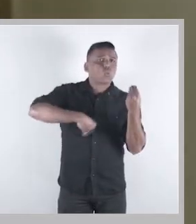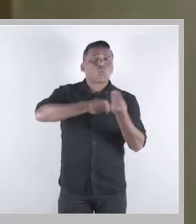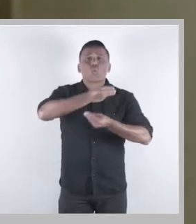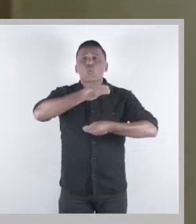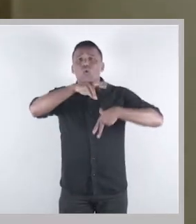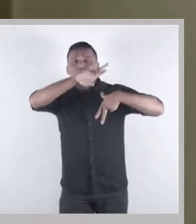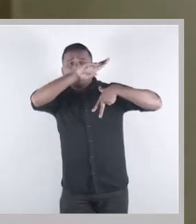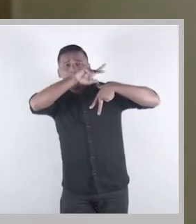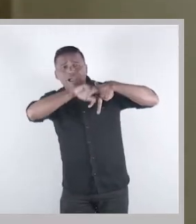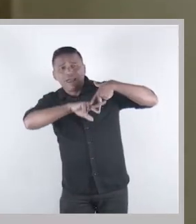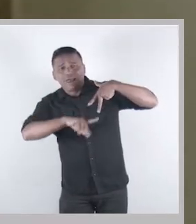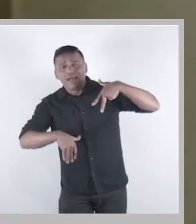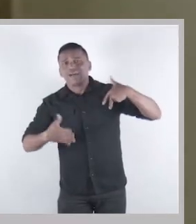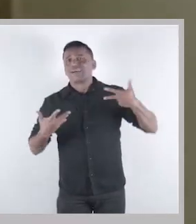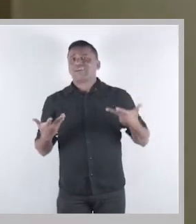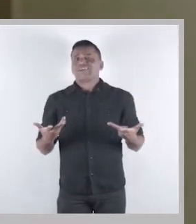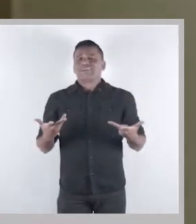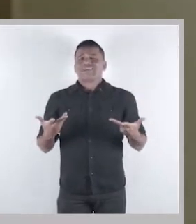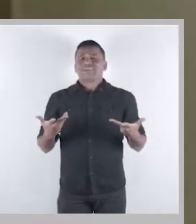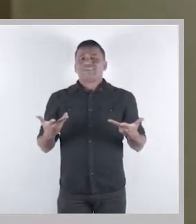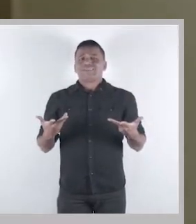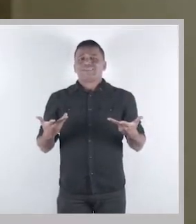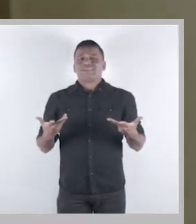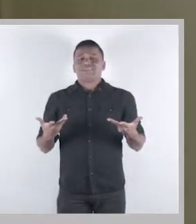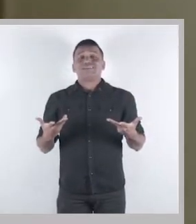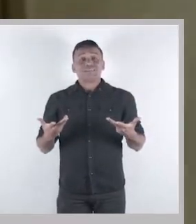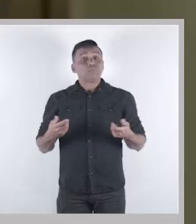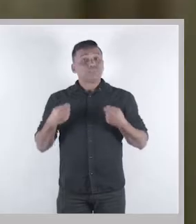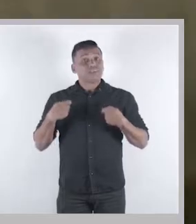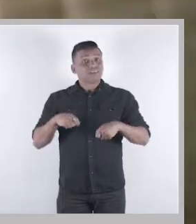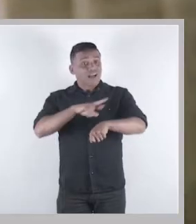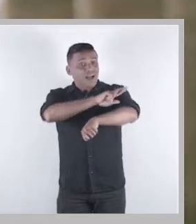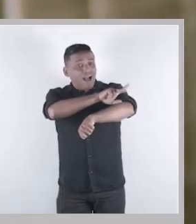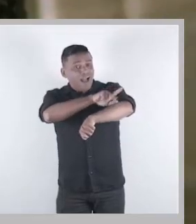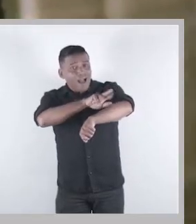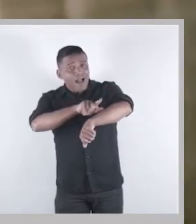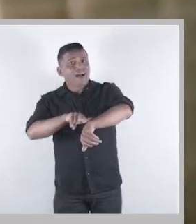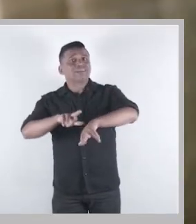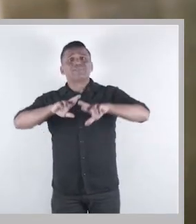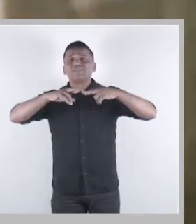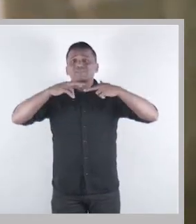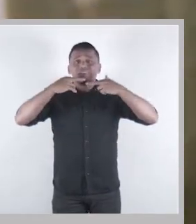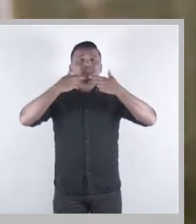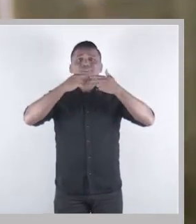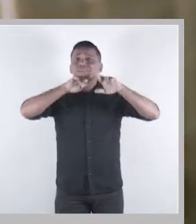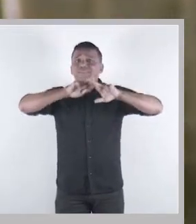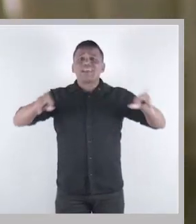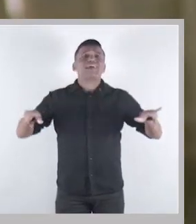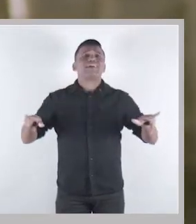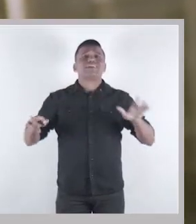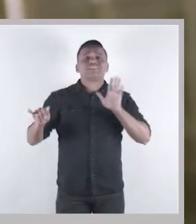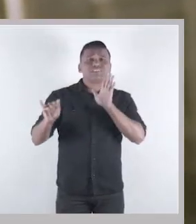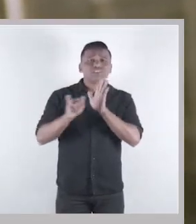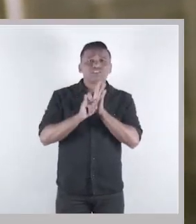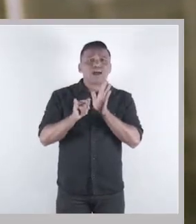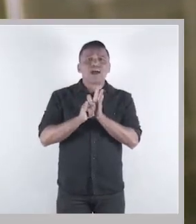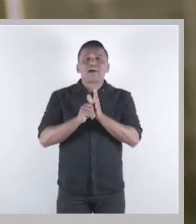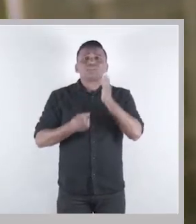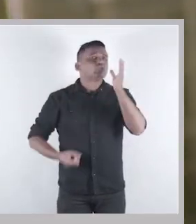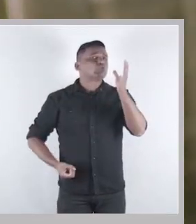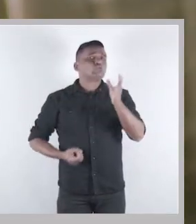é fiel a nossa origem a nossa Raíz e a nossa identidade então eu acho assim quanto mais